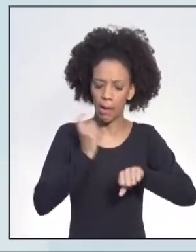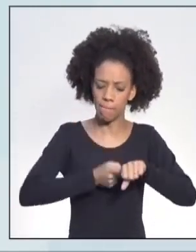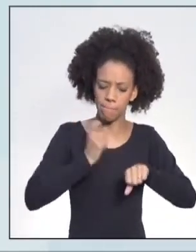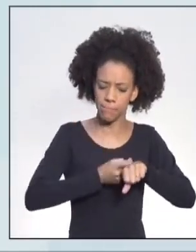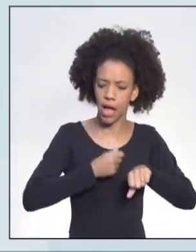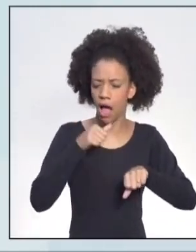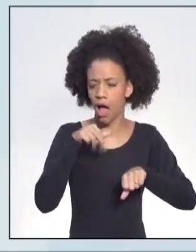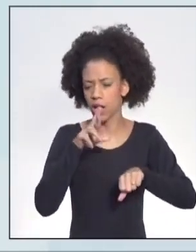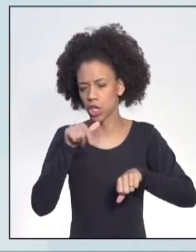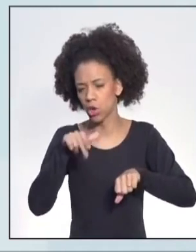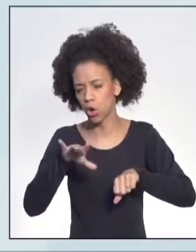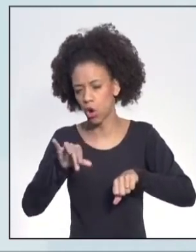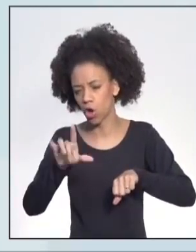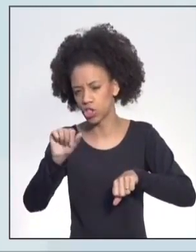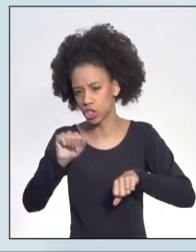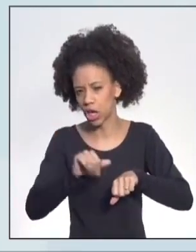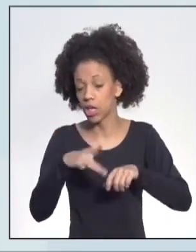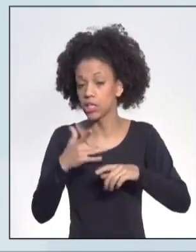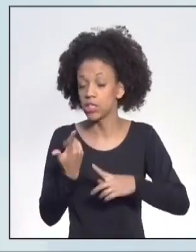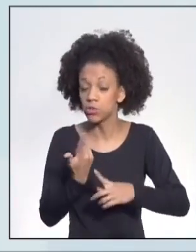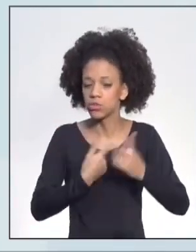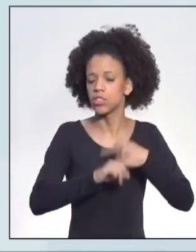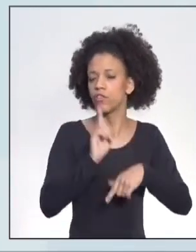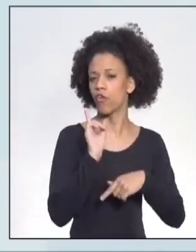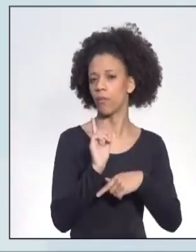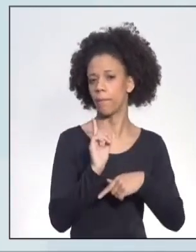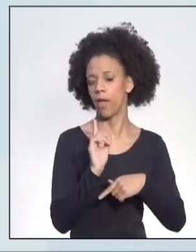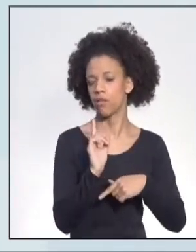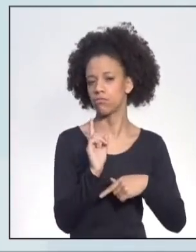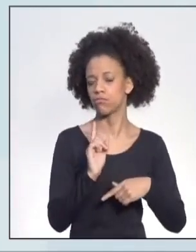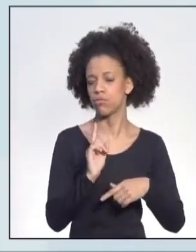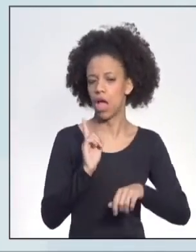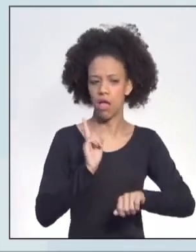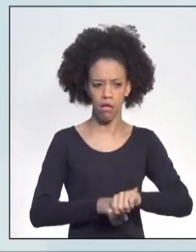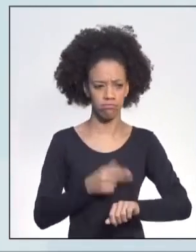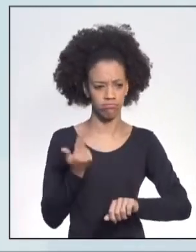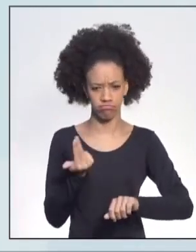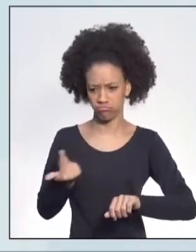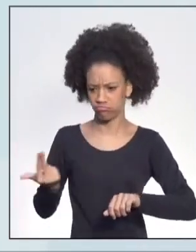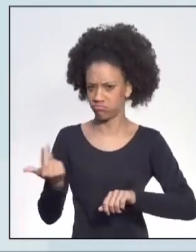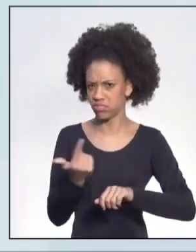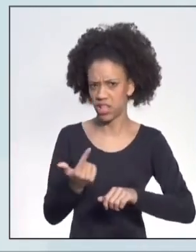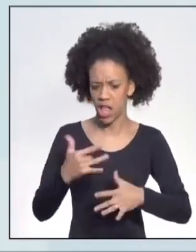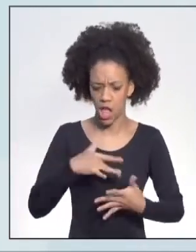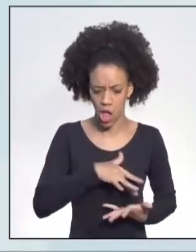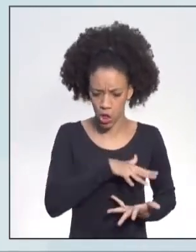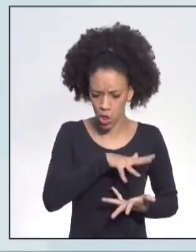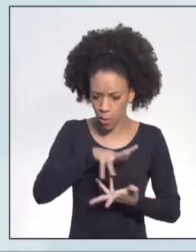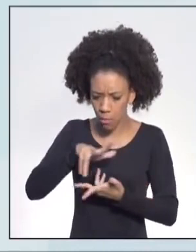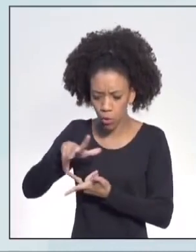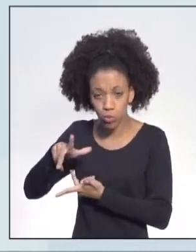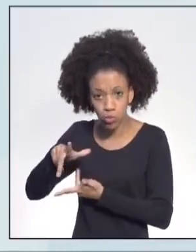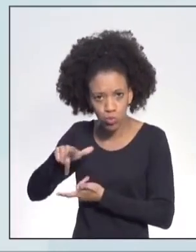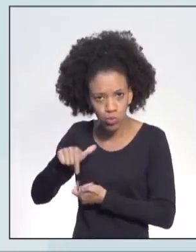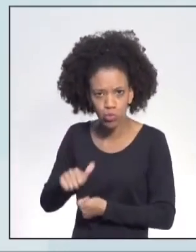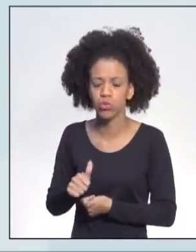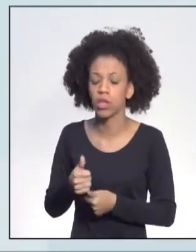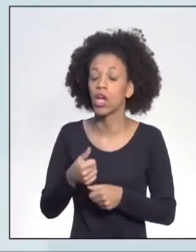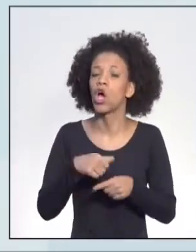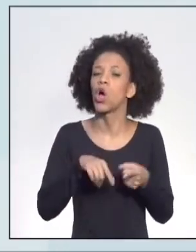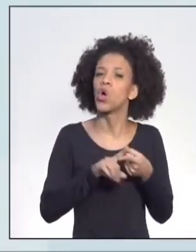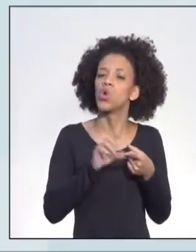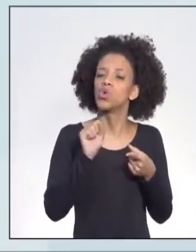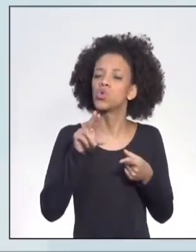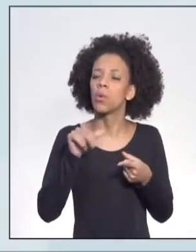seu desenvolvimento ao mesmo tempo em diferentes lugares do mundo, tais como na Suméria,